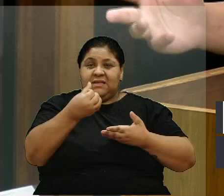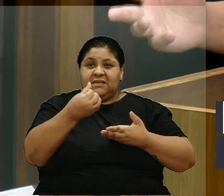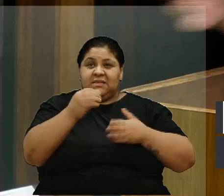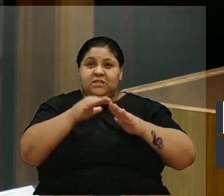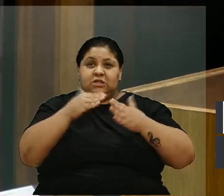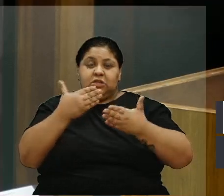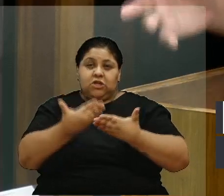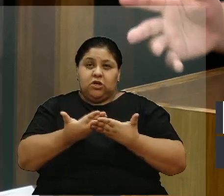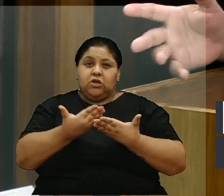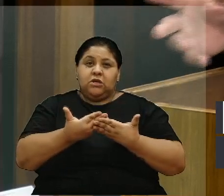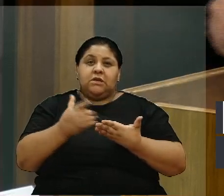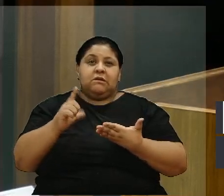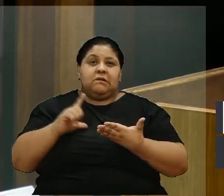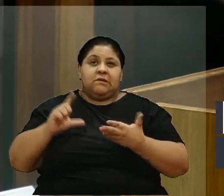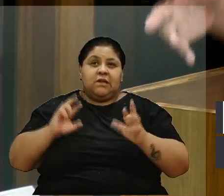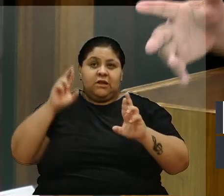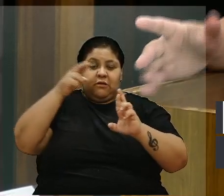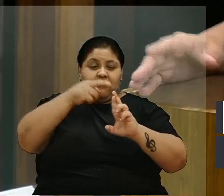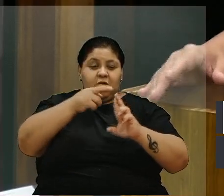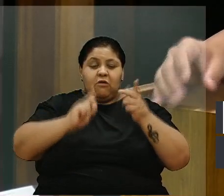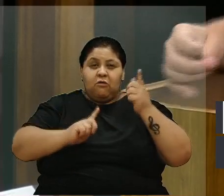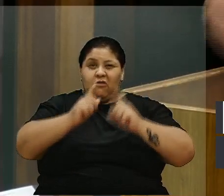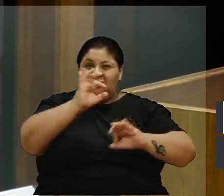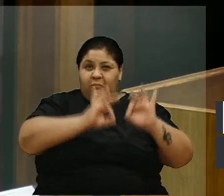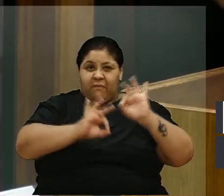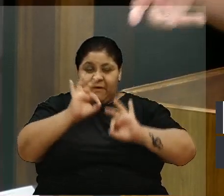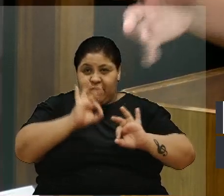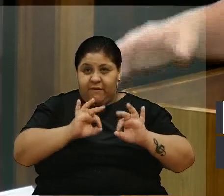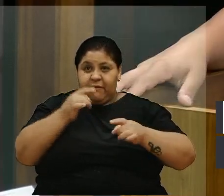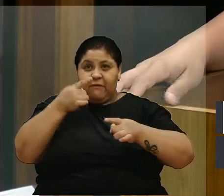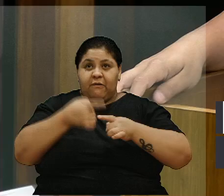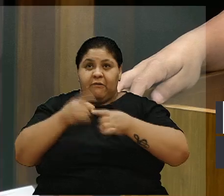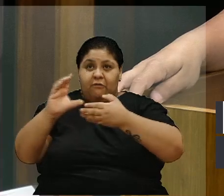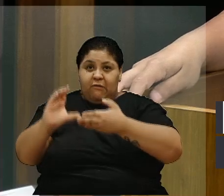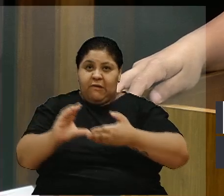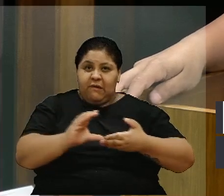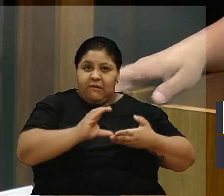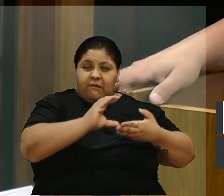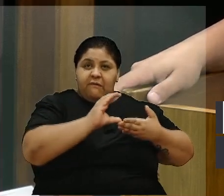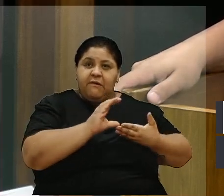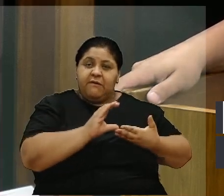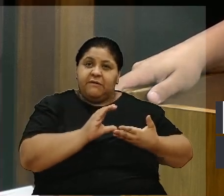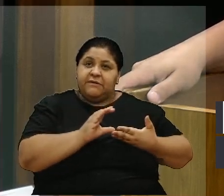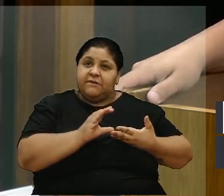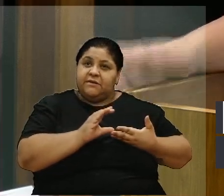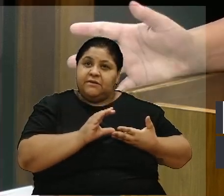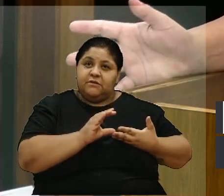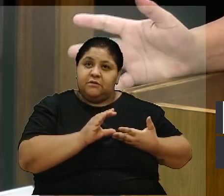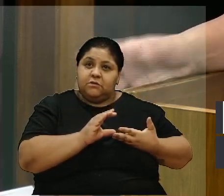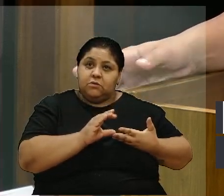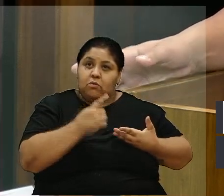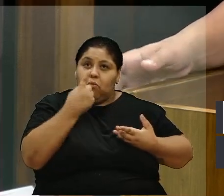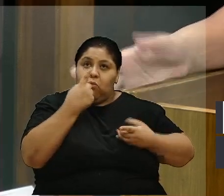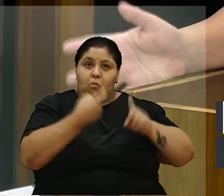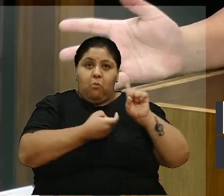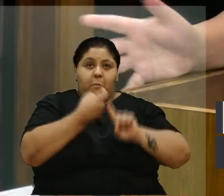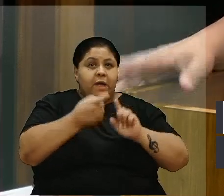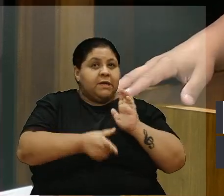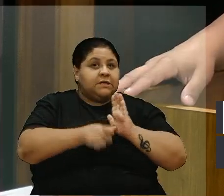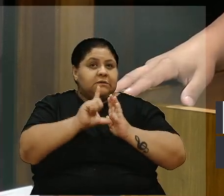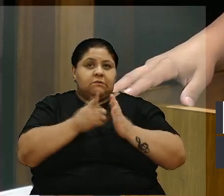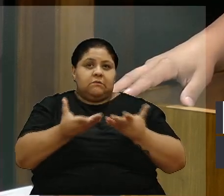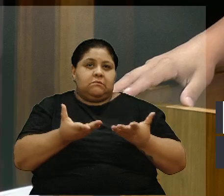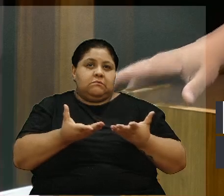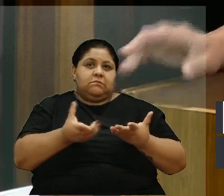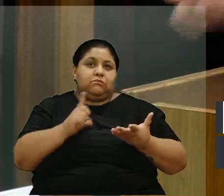escolas que têm referências do Carnaval, porque estão organizadas. Porque receber o valor um mês antes, 15 dias antes, é